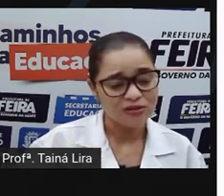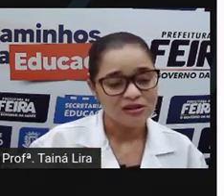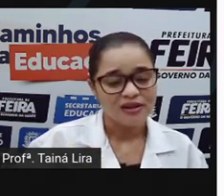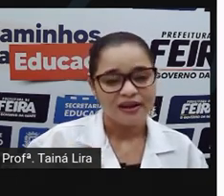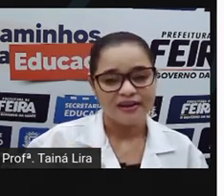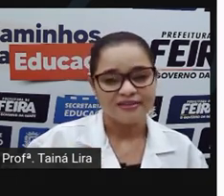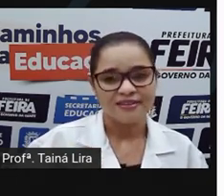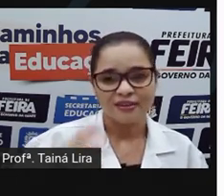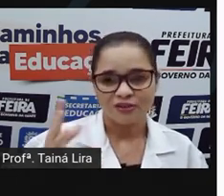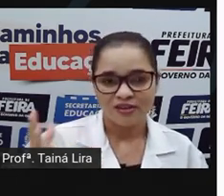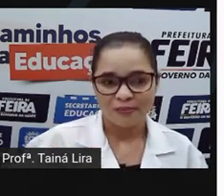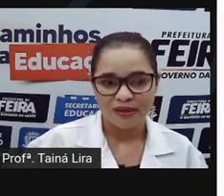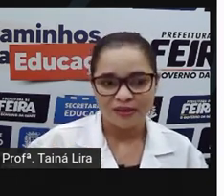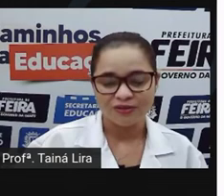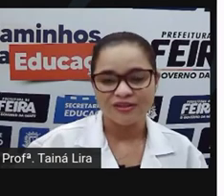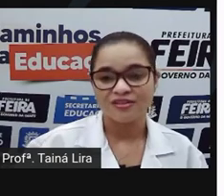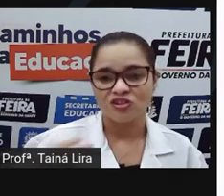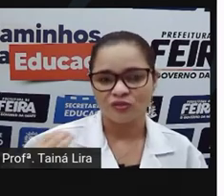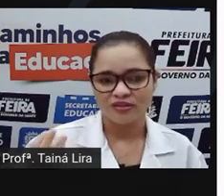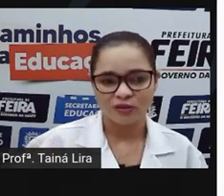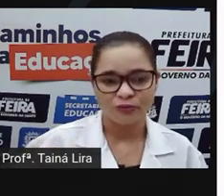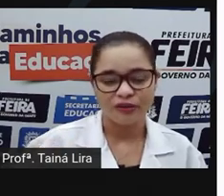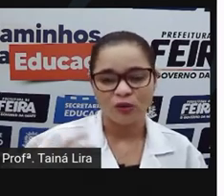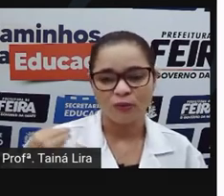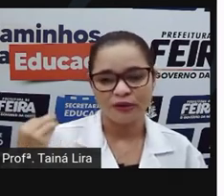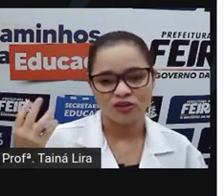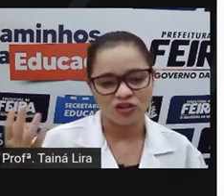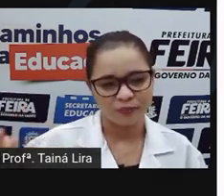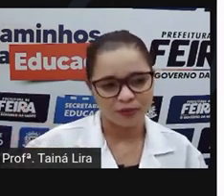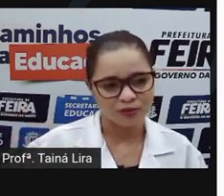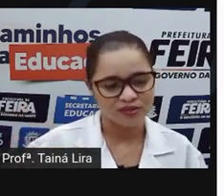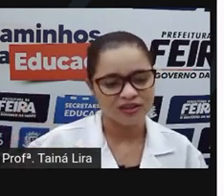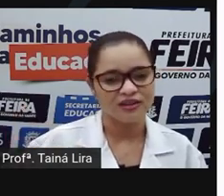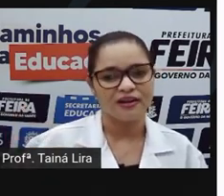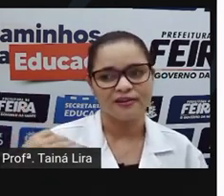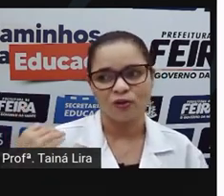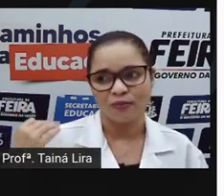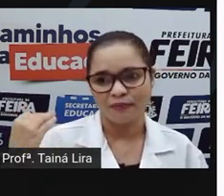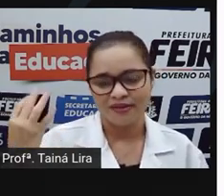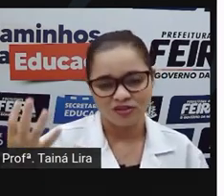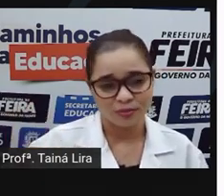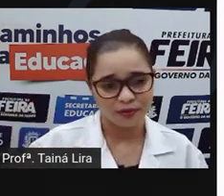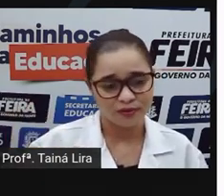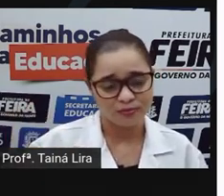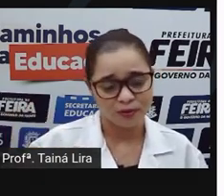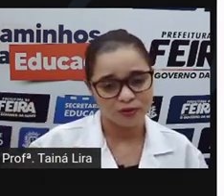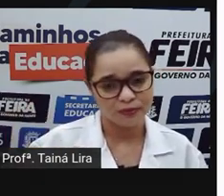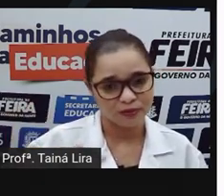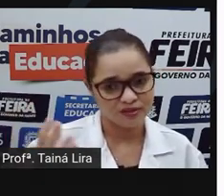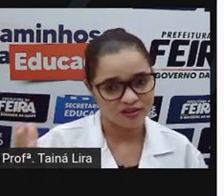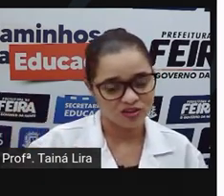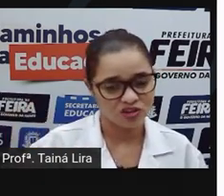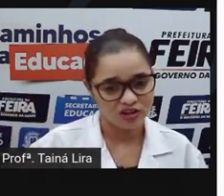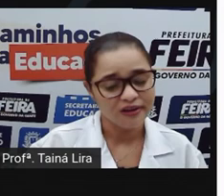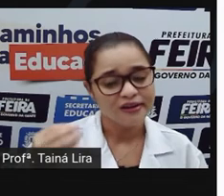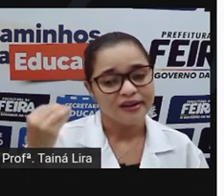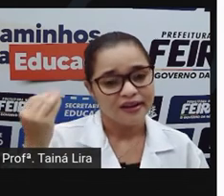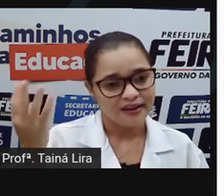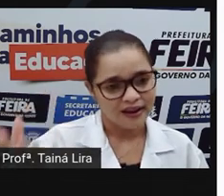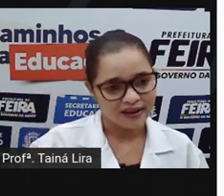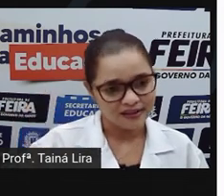Então, se não sabiam, né, se tinham essa dúvida, como a energia é produzida e como mais a gente pode produzir